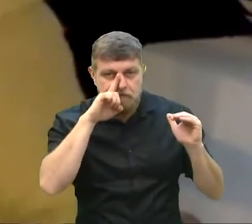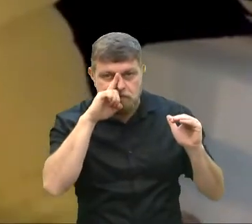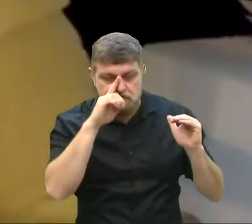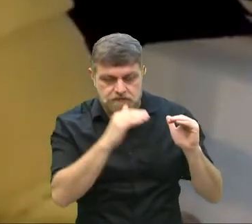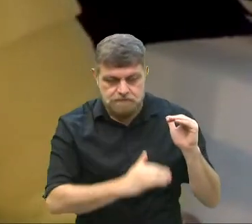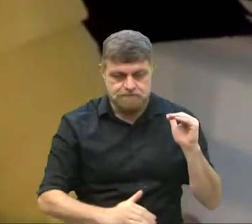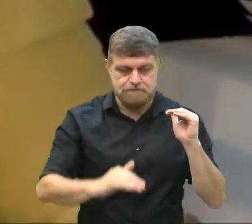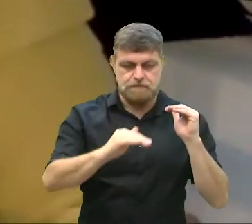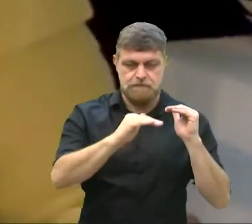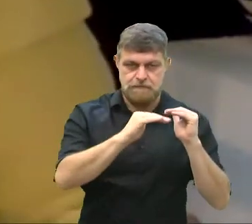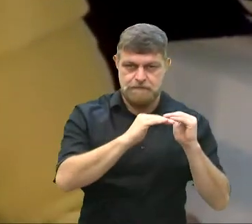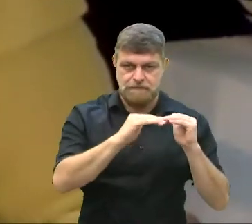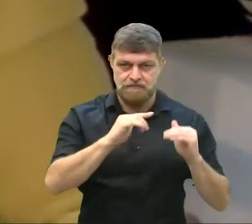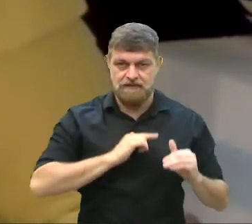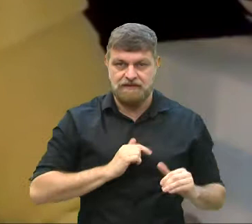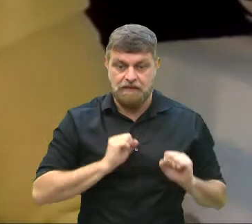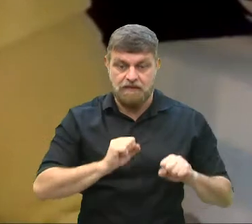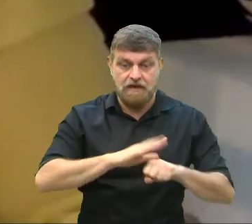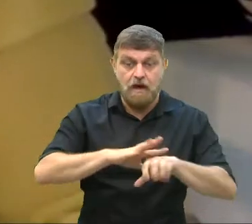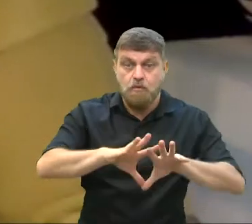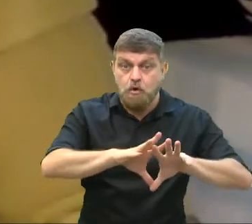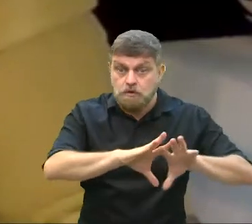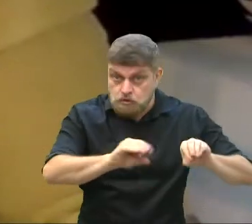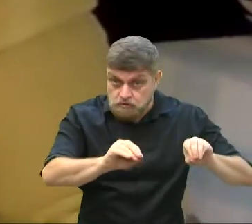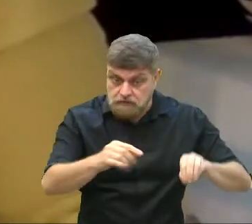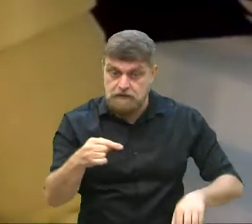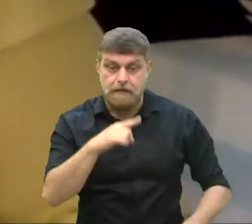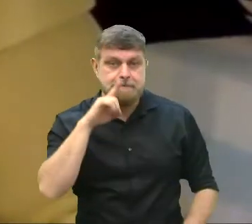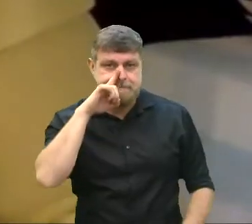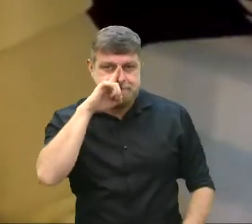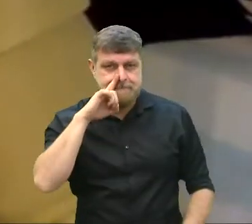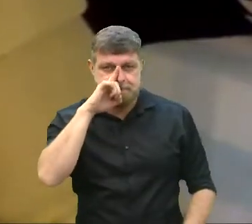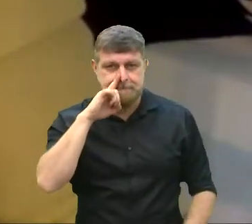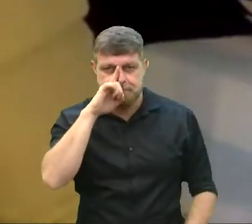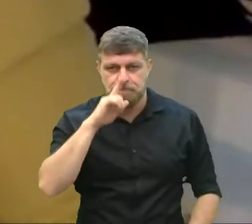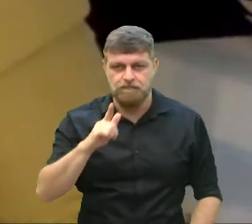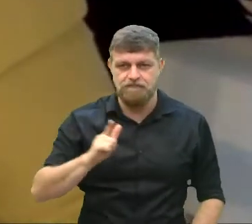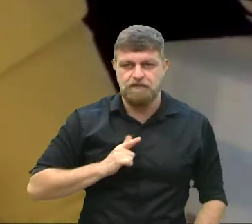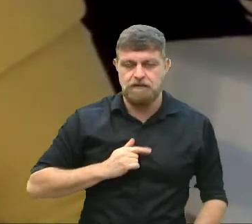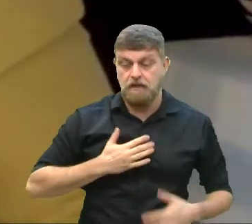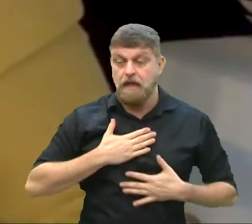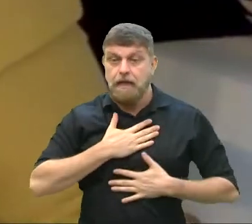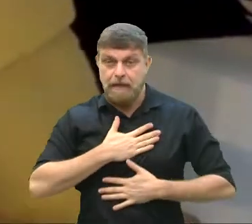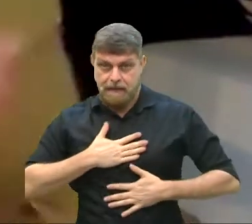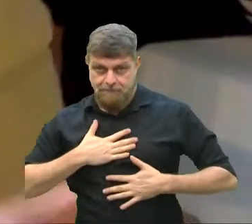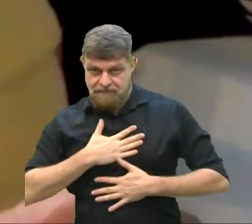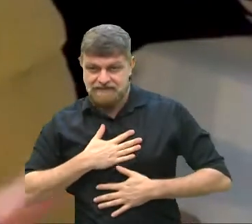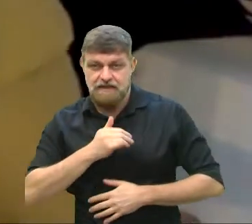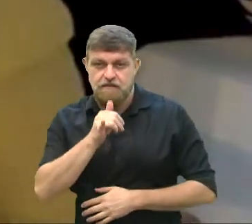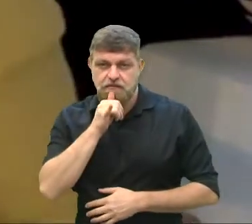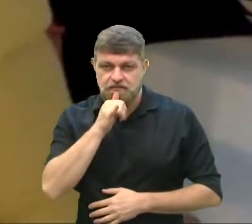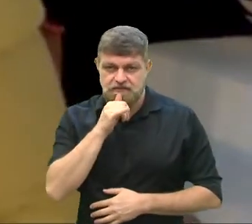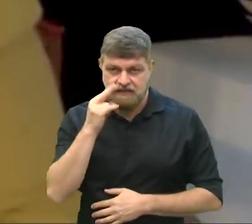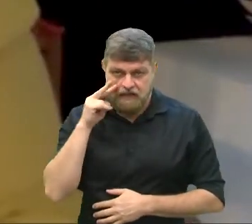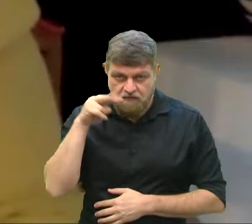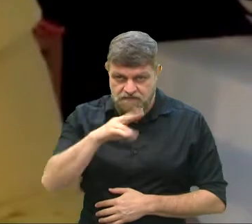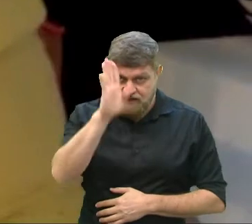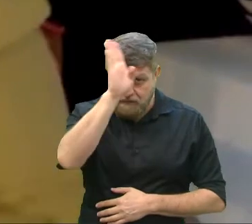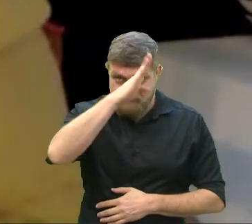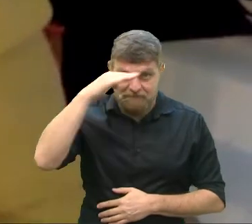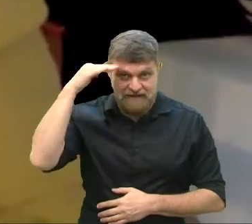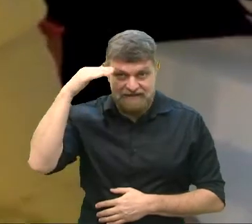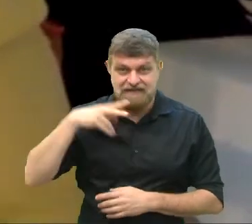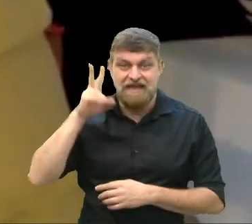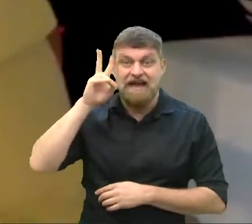ameaçado para ameaçado de extinção. E é uma coisa muito prazerosa, por exemplo, ouvir você, Mariana, dizer